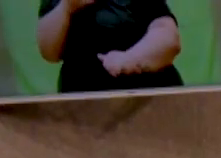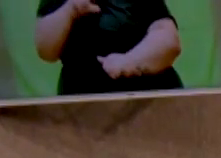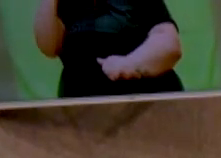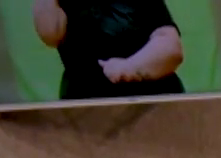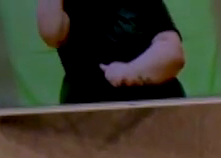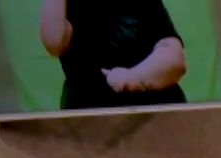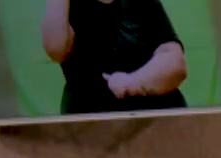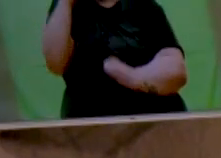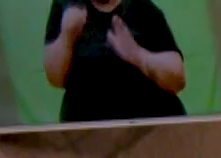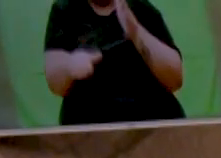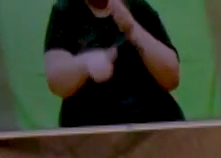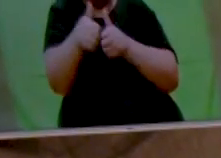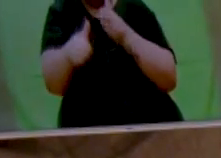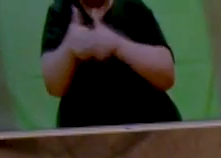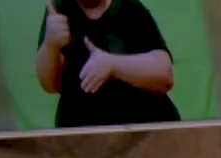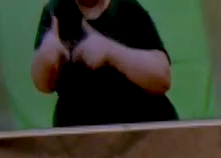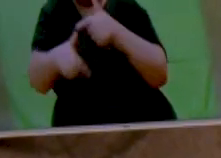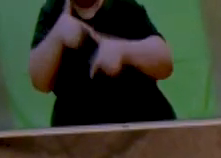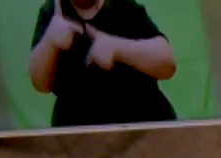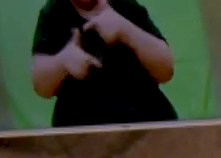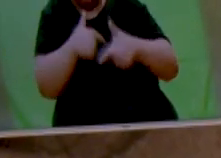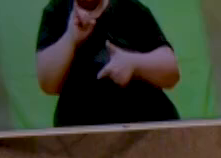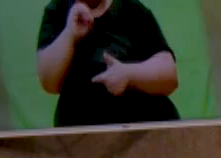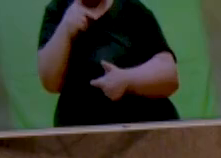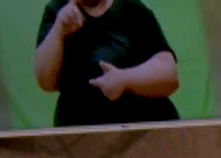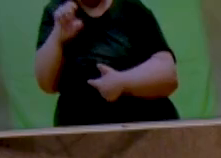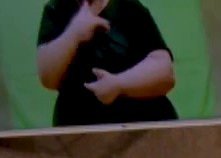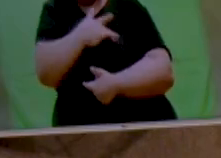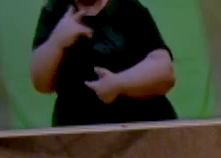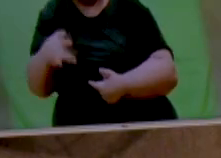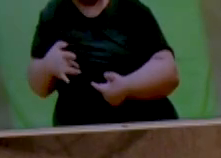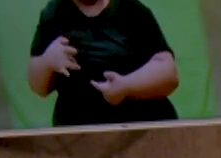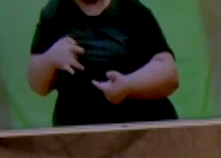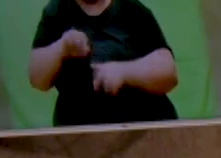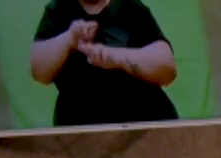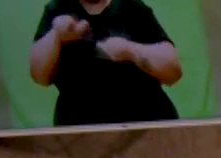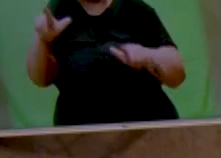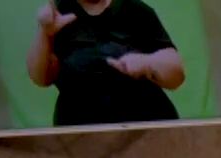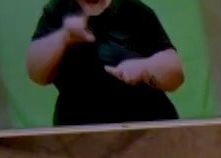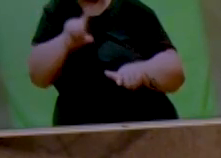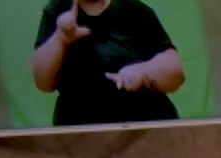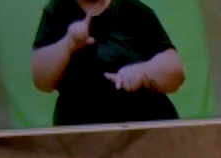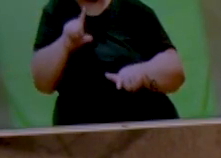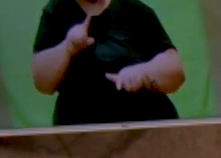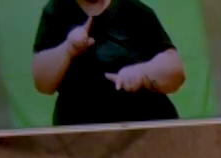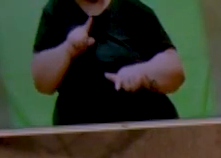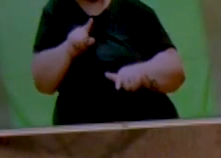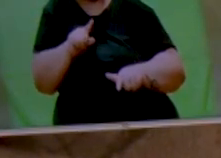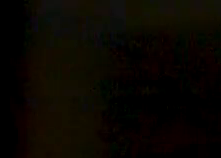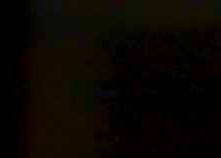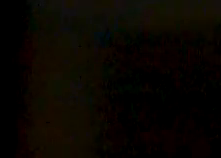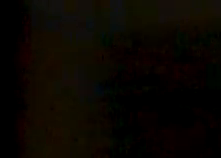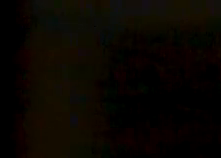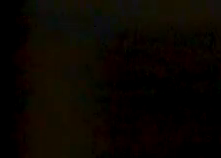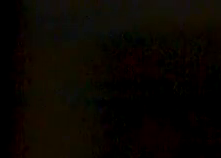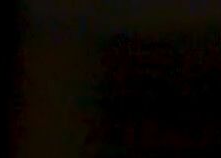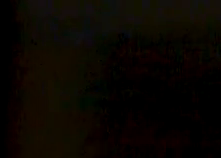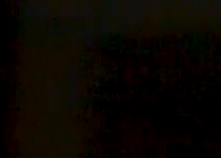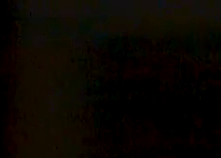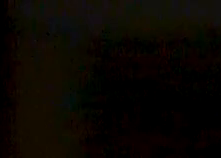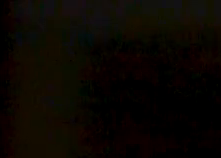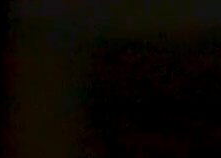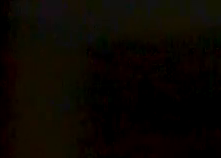município, e que cria o Comitê de Controle de Metas Tributárias e institui gratificação de apoio à atividade